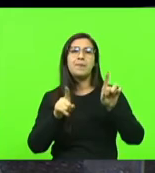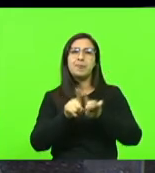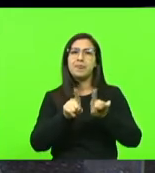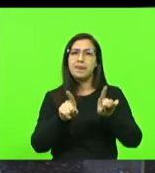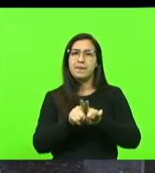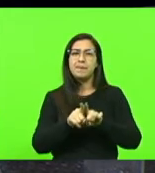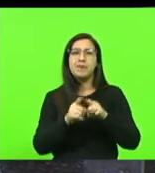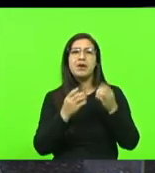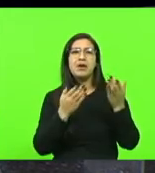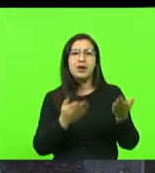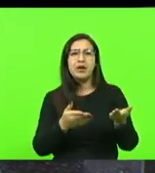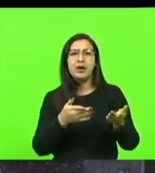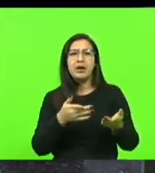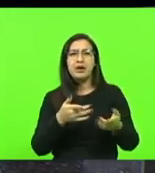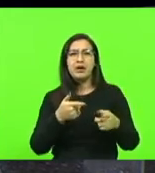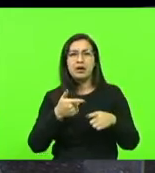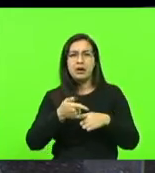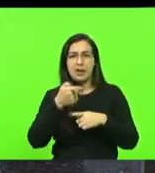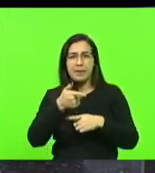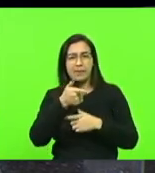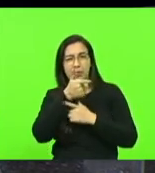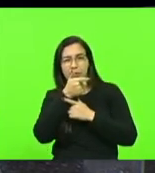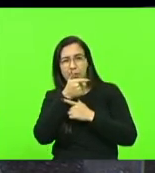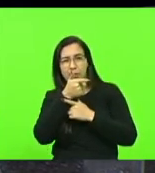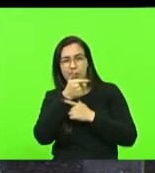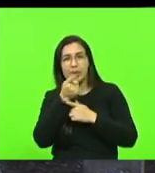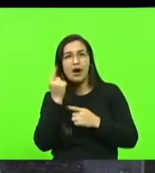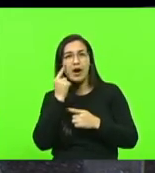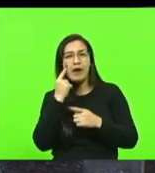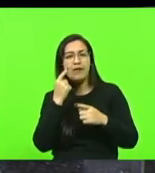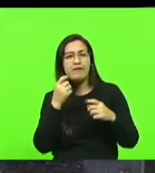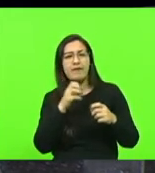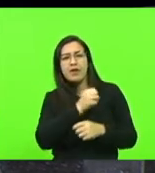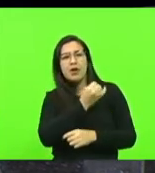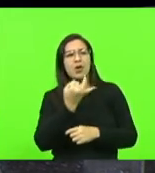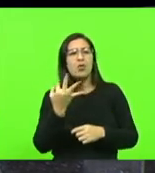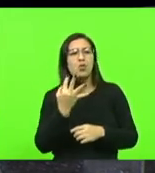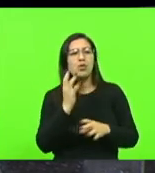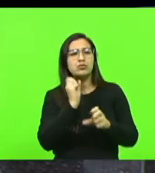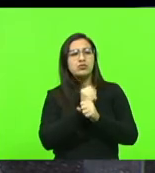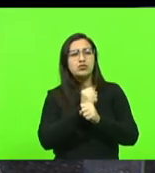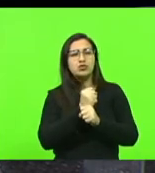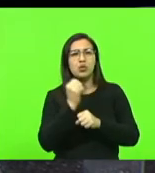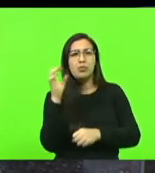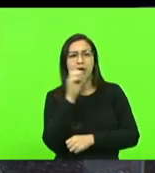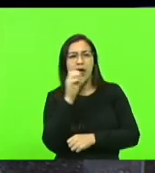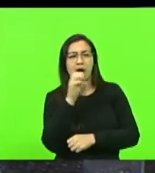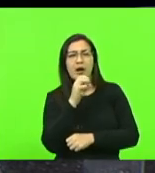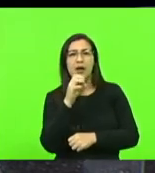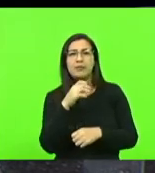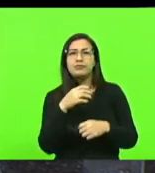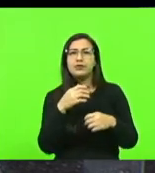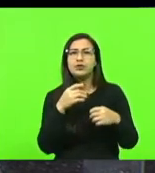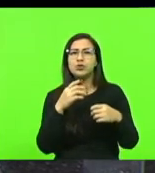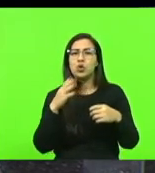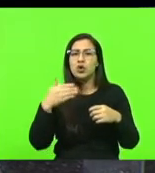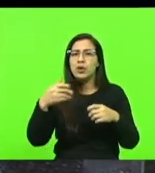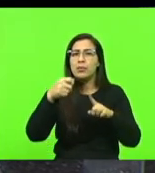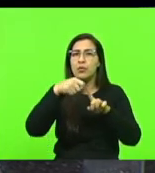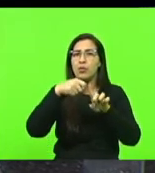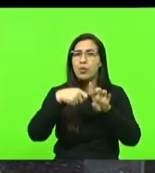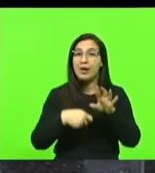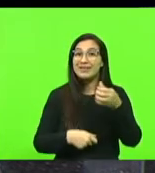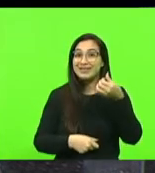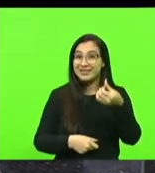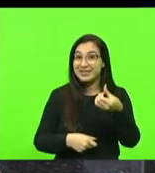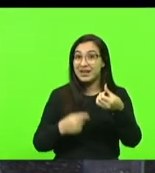do revólver, né? Dos portáteis, e depois de 6 meses vão fazer um cruzamento de dados para saber